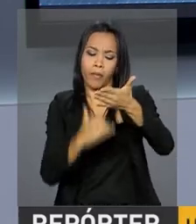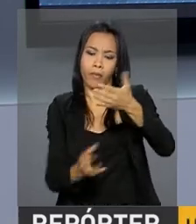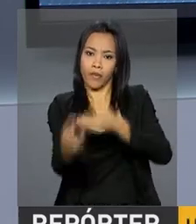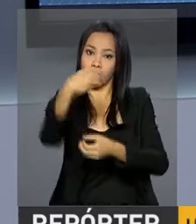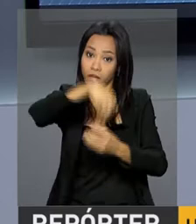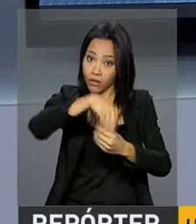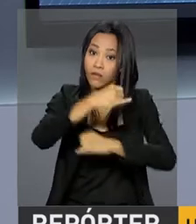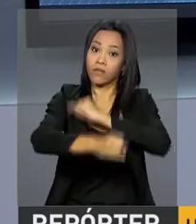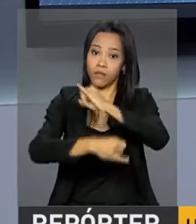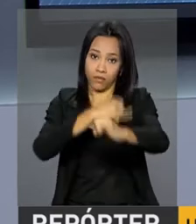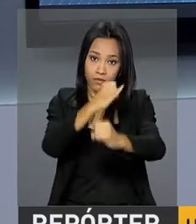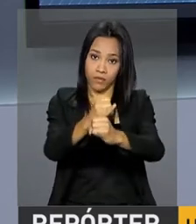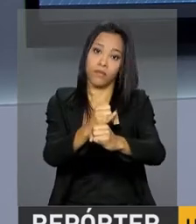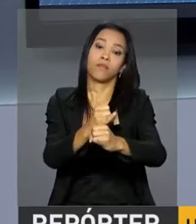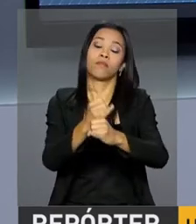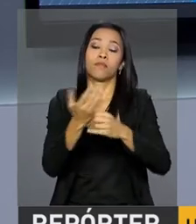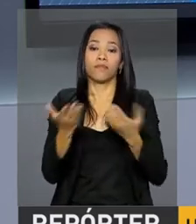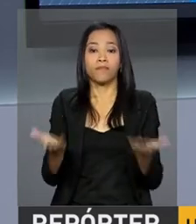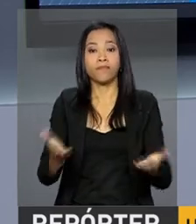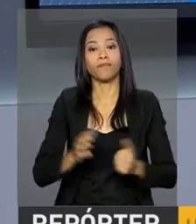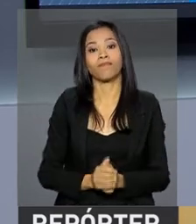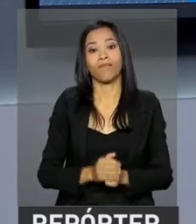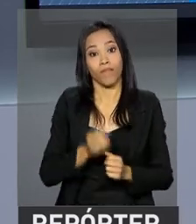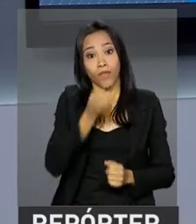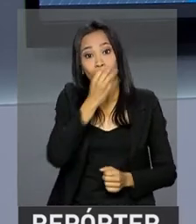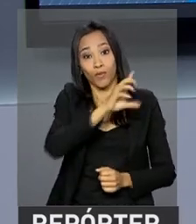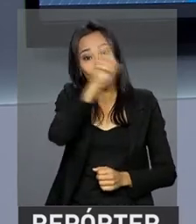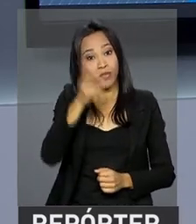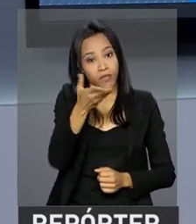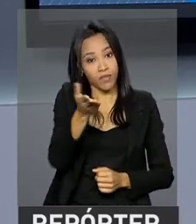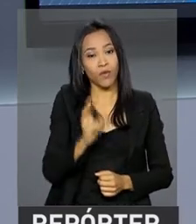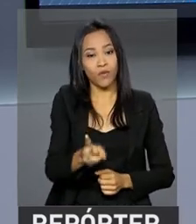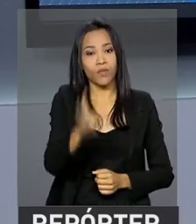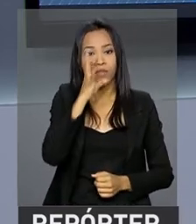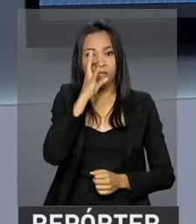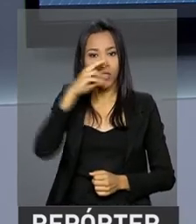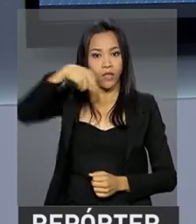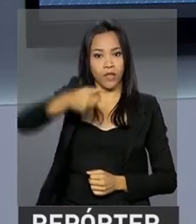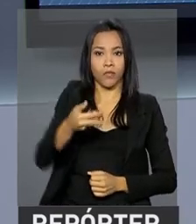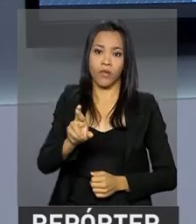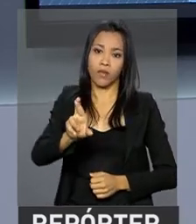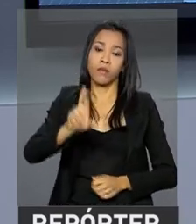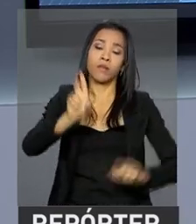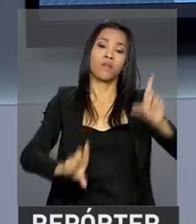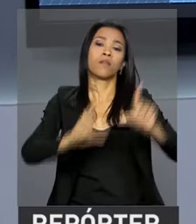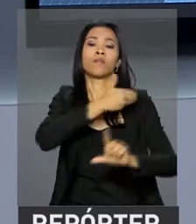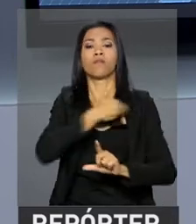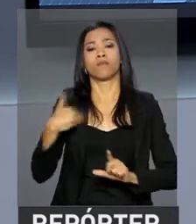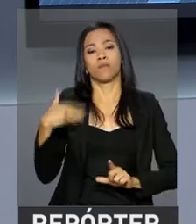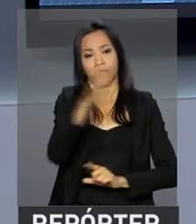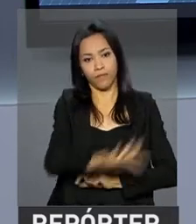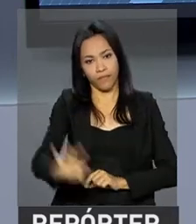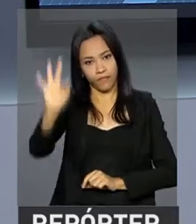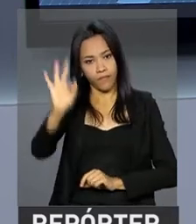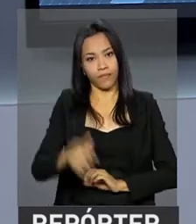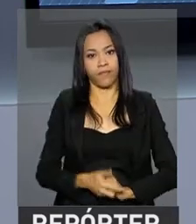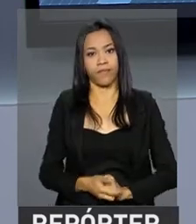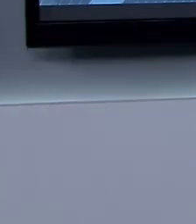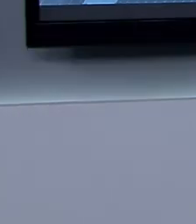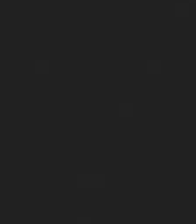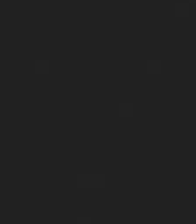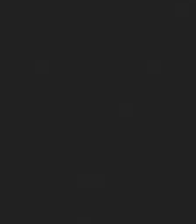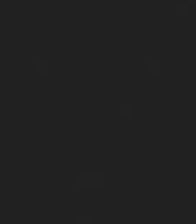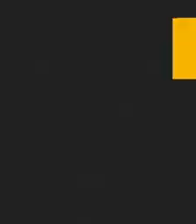também está disponível na nossa página na internet. Um bom dia para você e continue com a gente na NBR, a TV do Governo Federal.